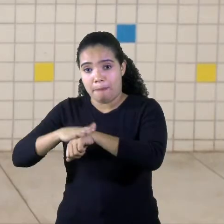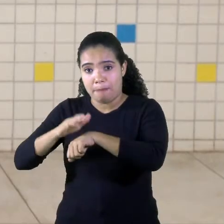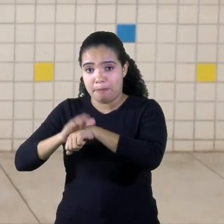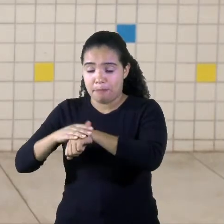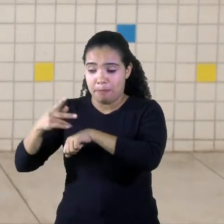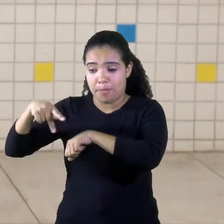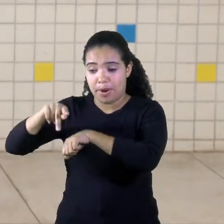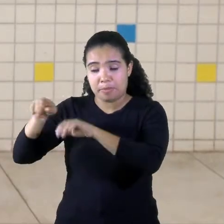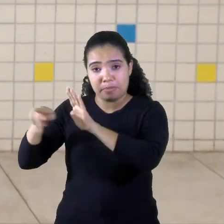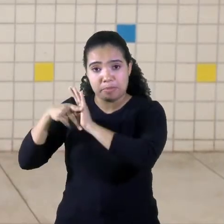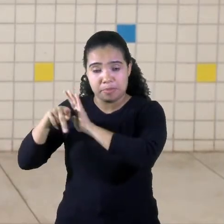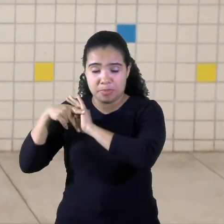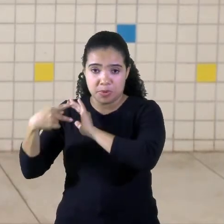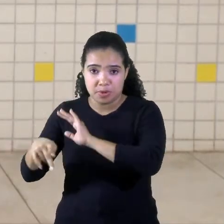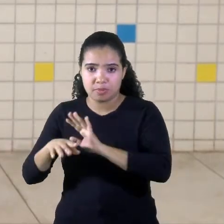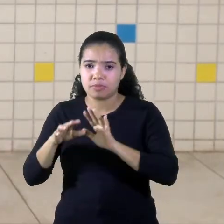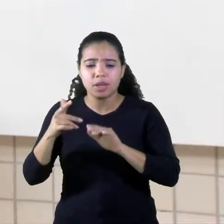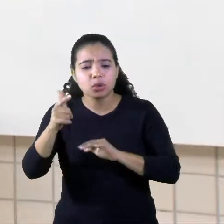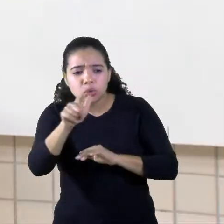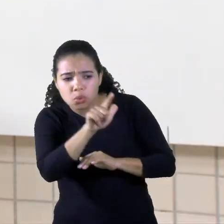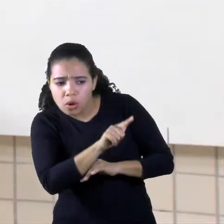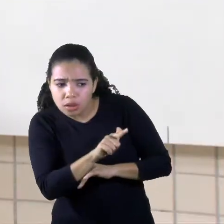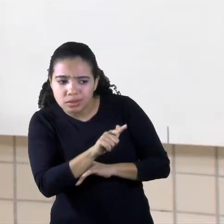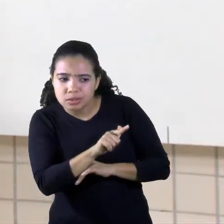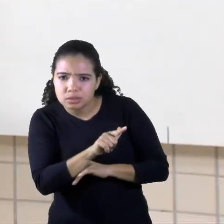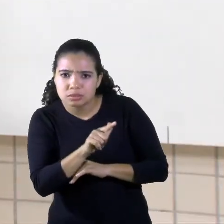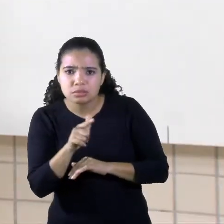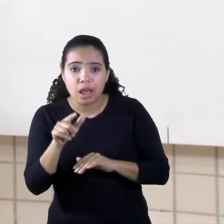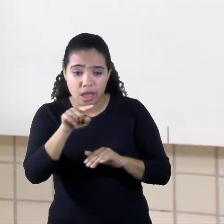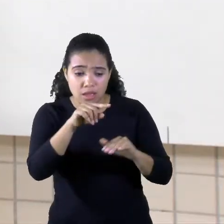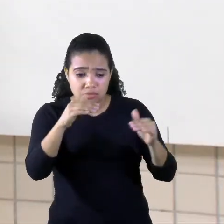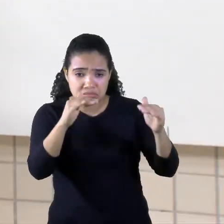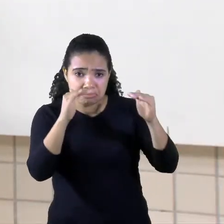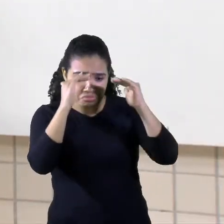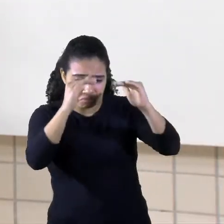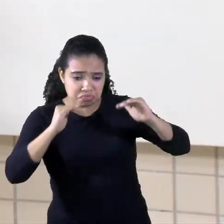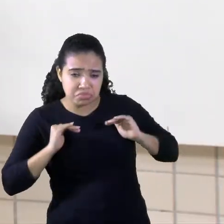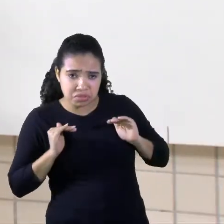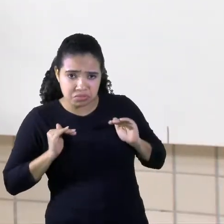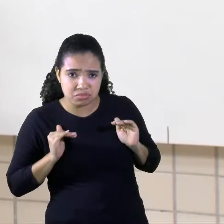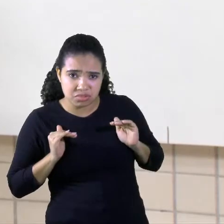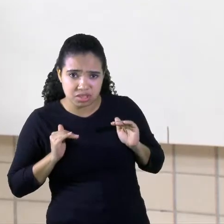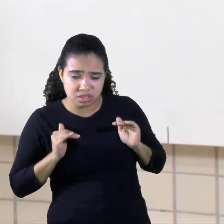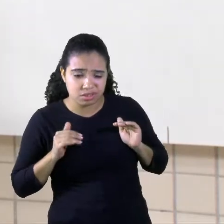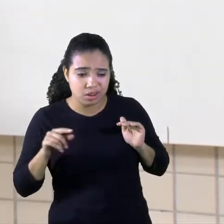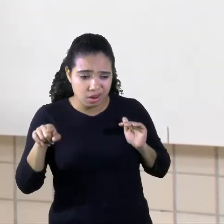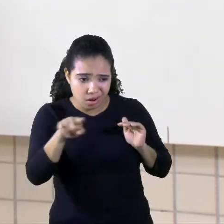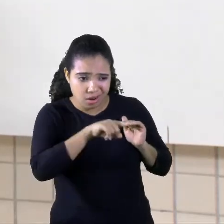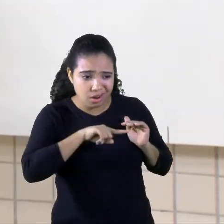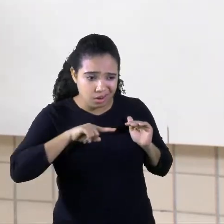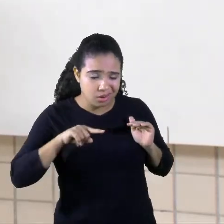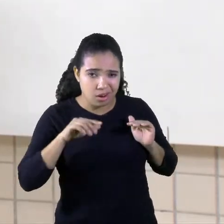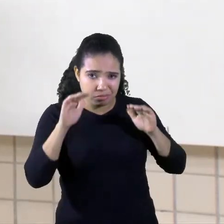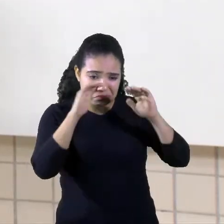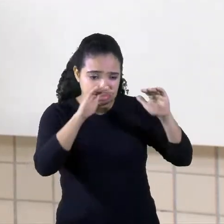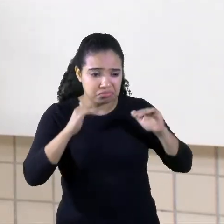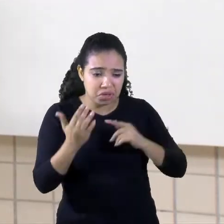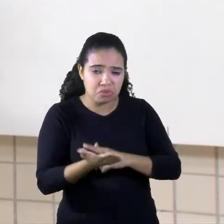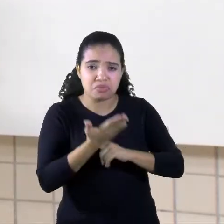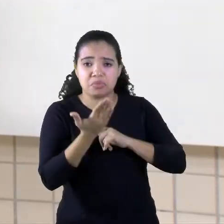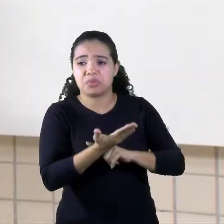outros? Não, os outros servem para nos servir. Os outros servem para beneficiar o nosso